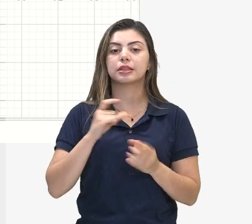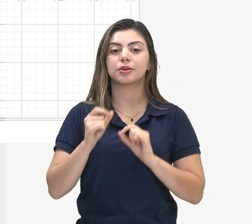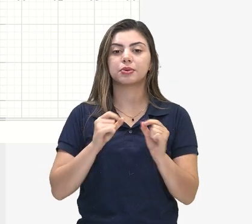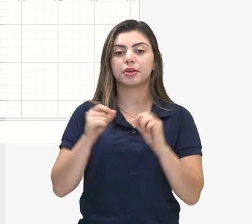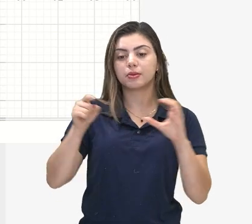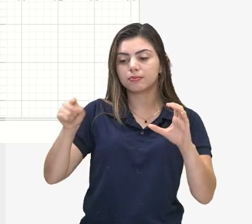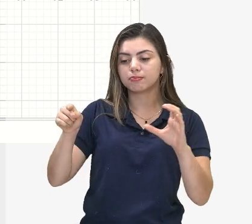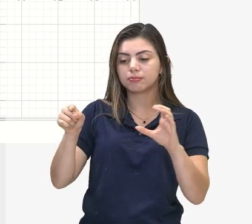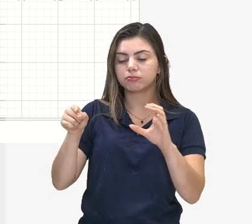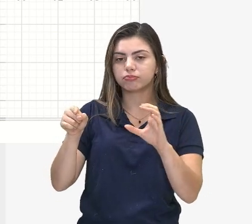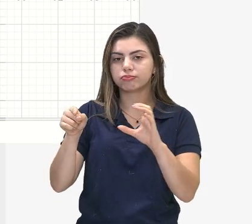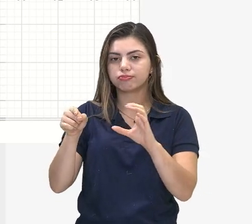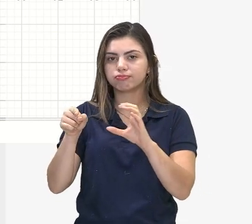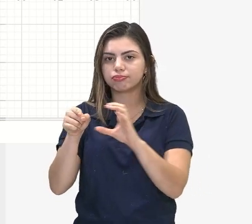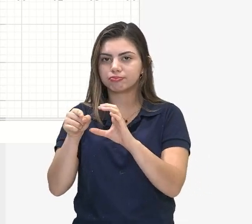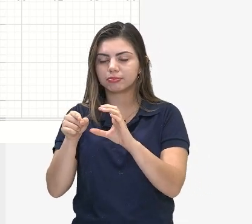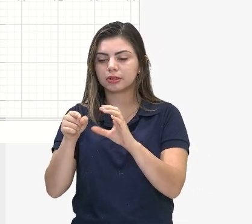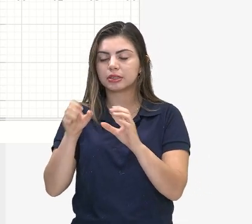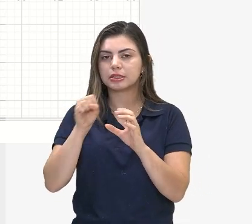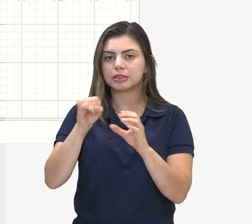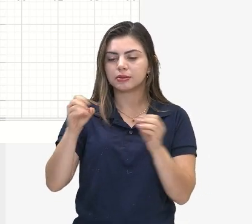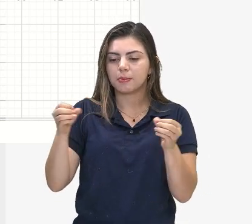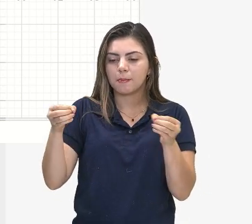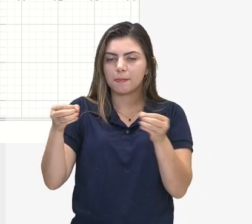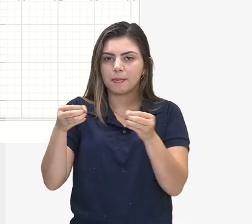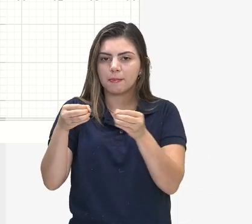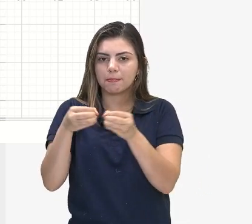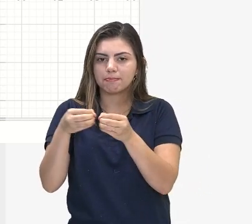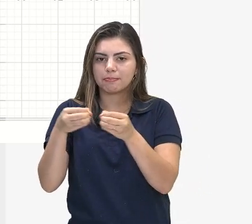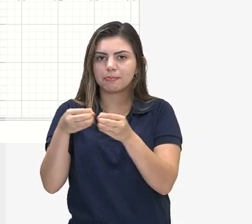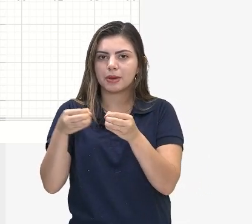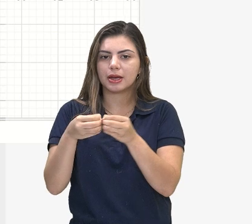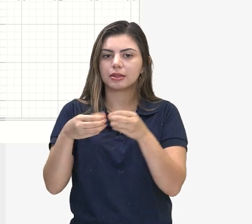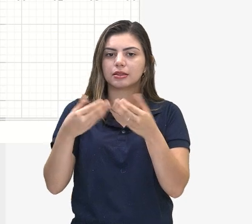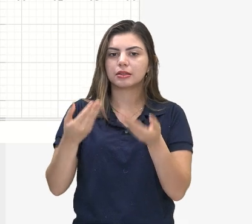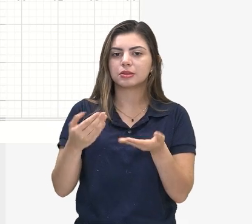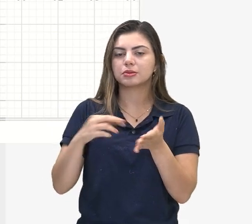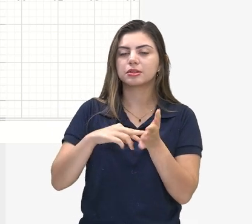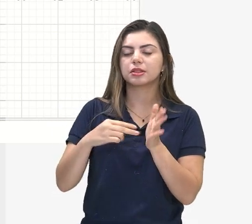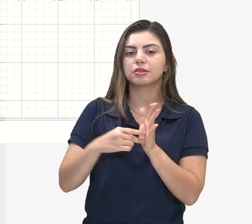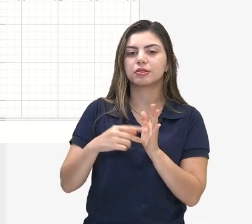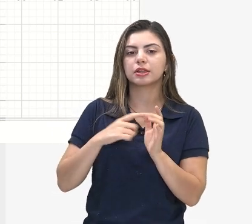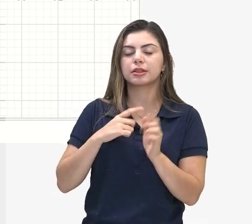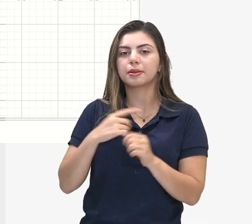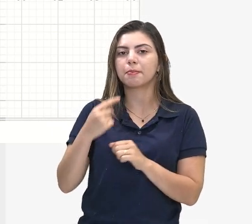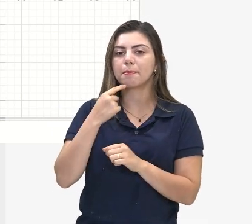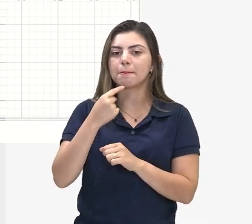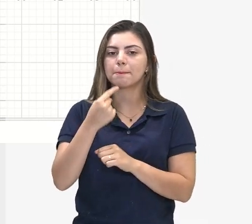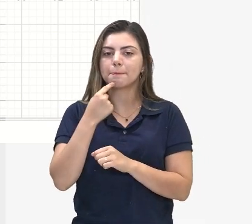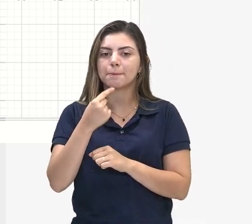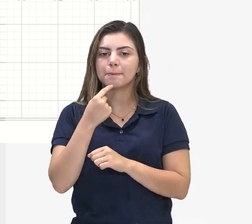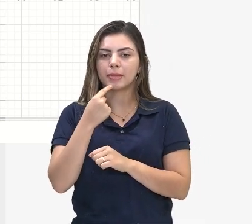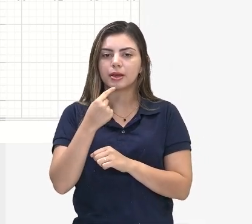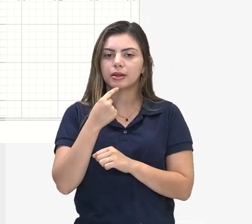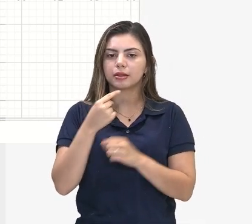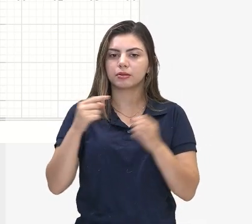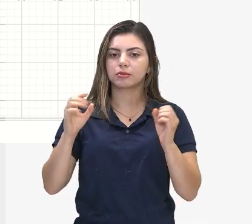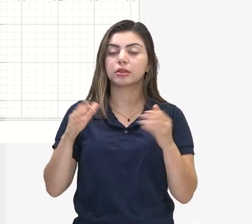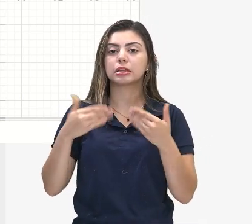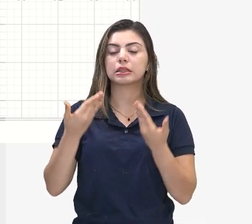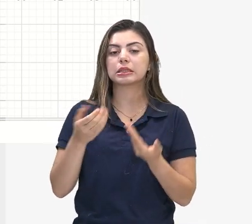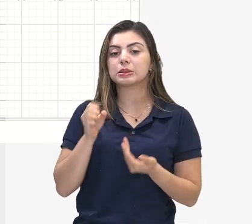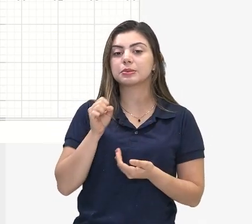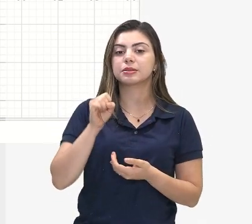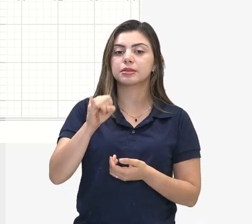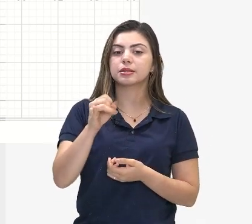os centros, mais centralizadas vão ficando as circunferências. E quando acontece de